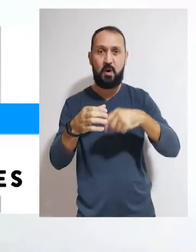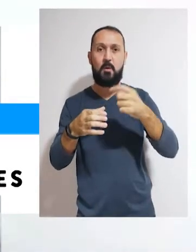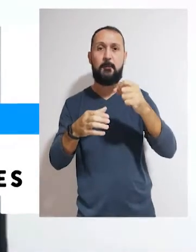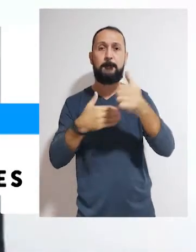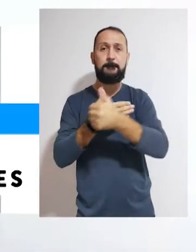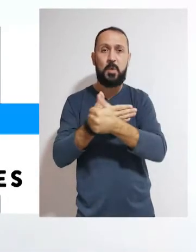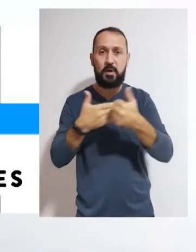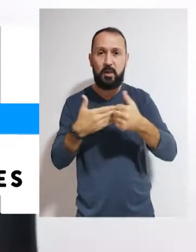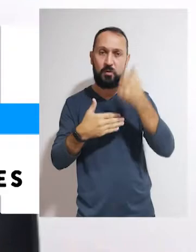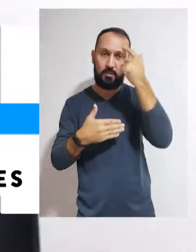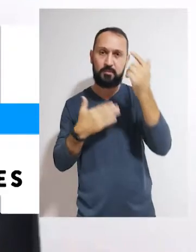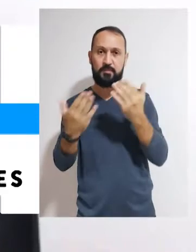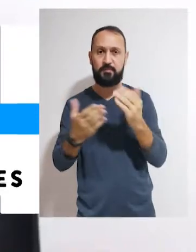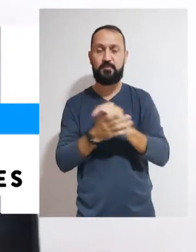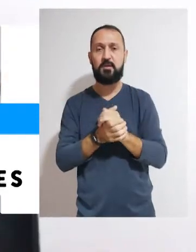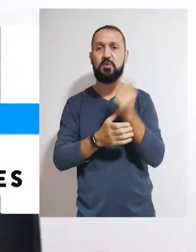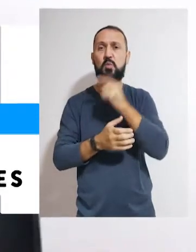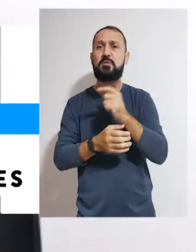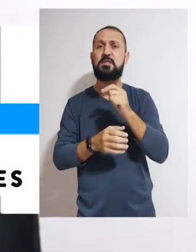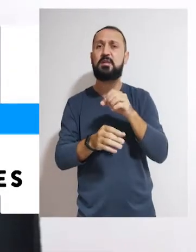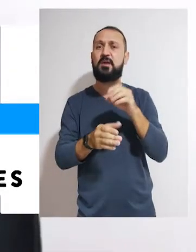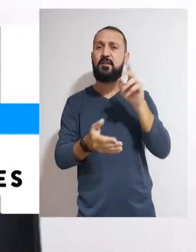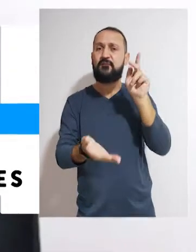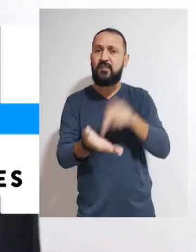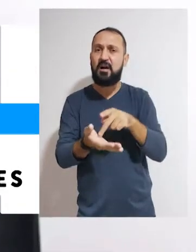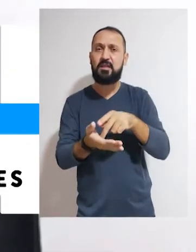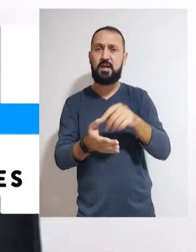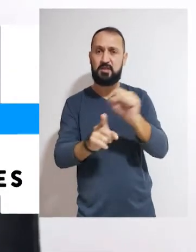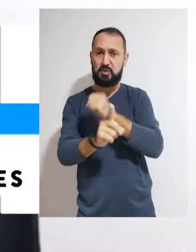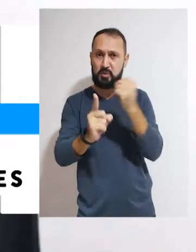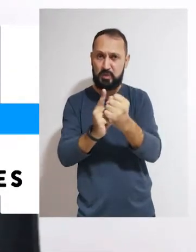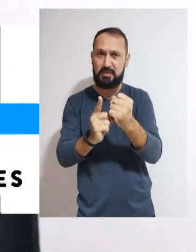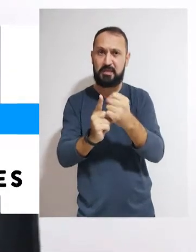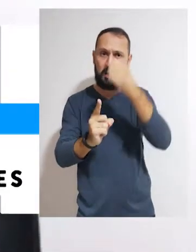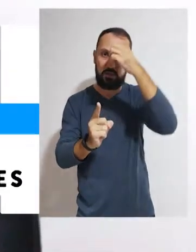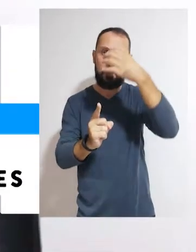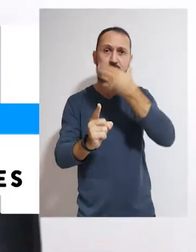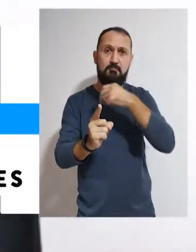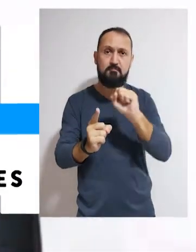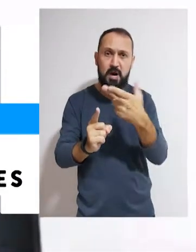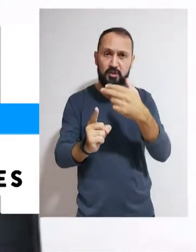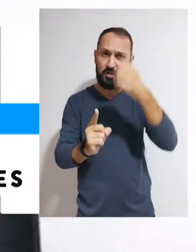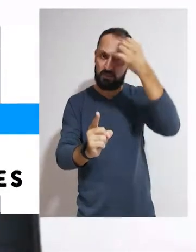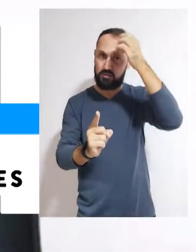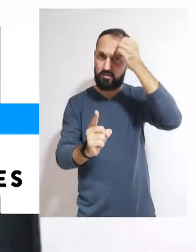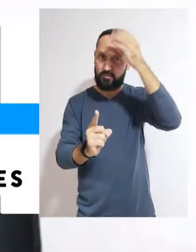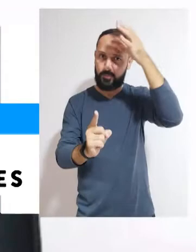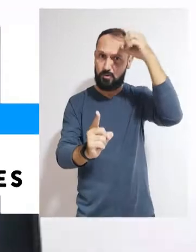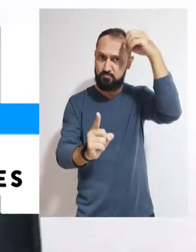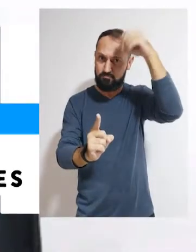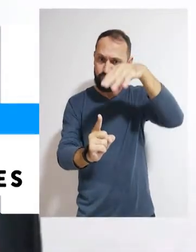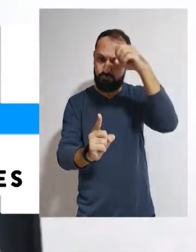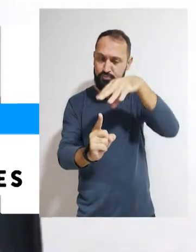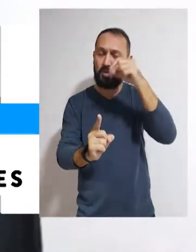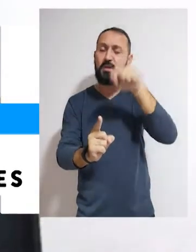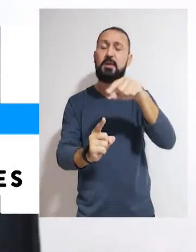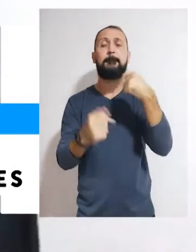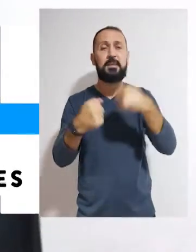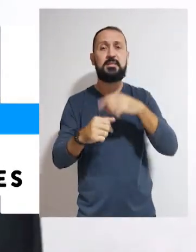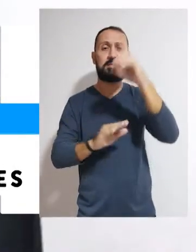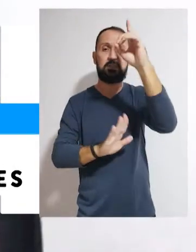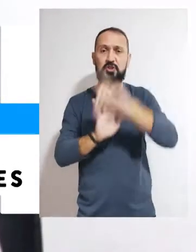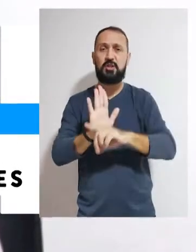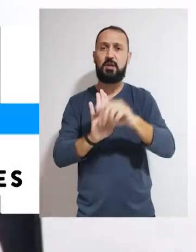e psicológica, que a gente possa conscientizar de fato essa sociedade machista, que nós devemos respeitar